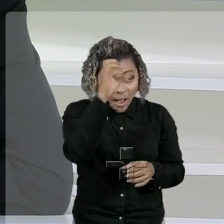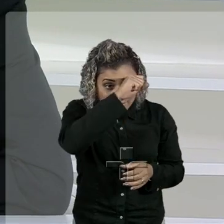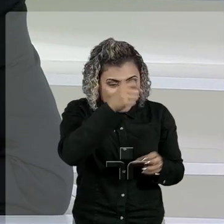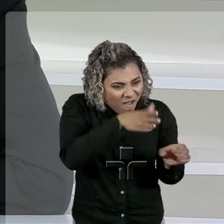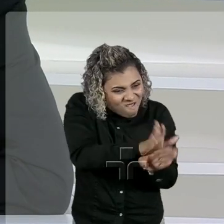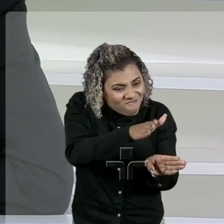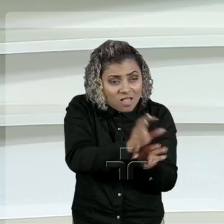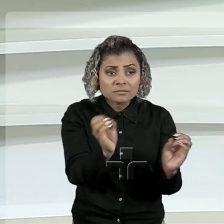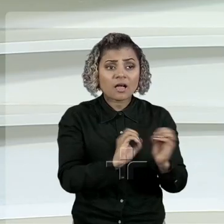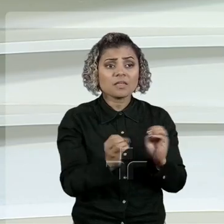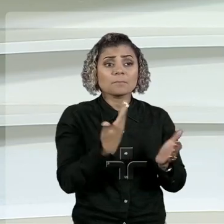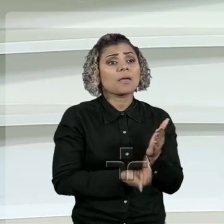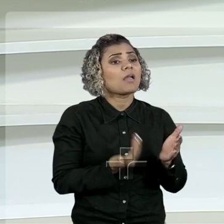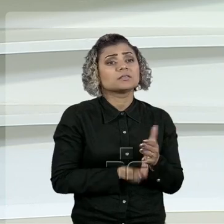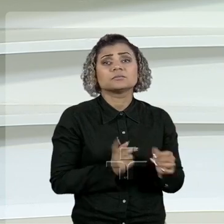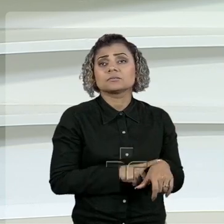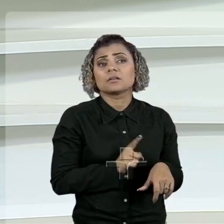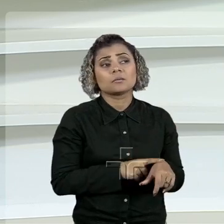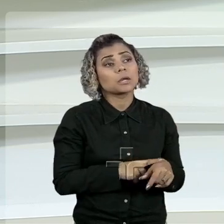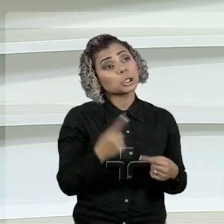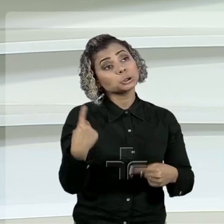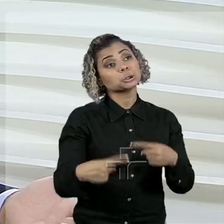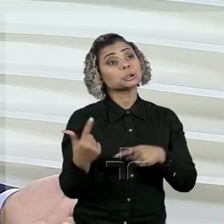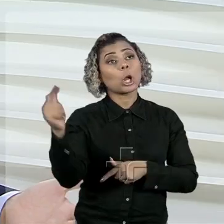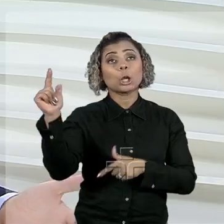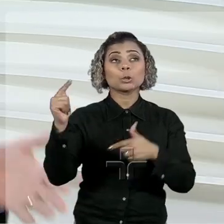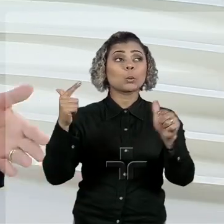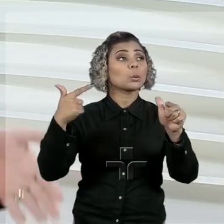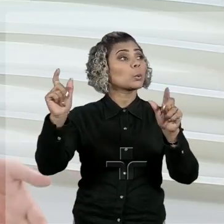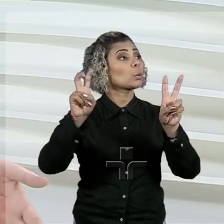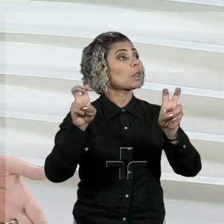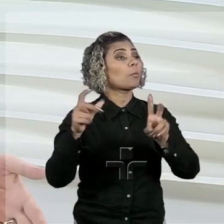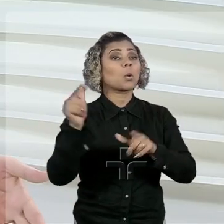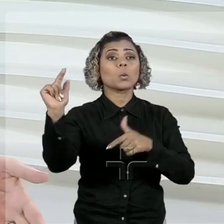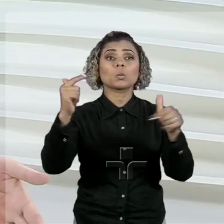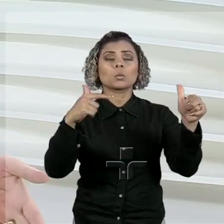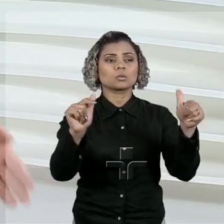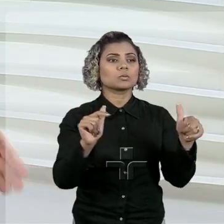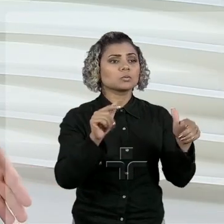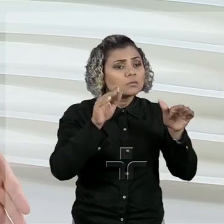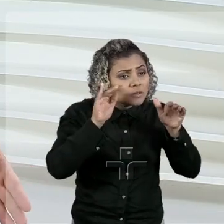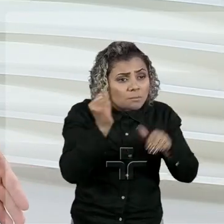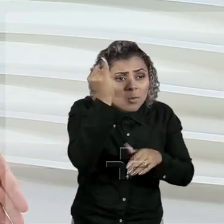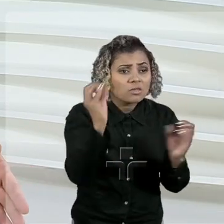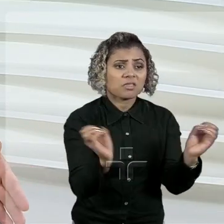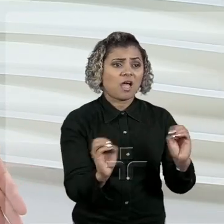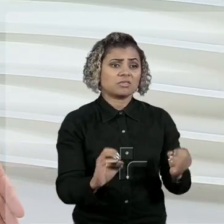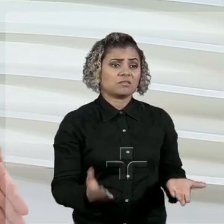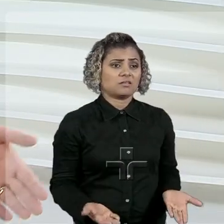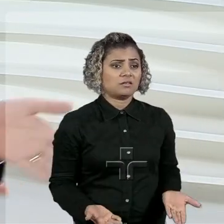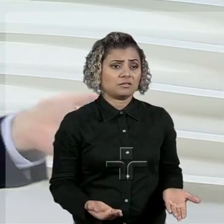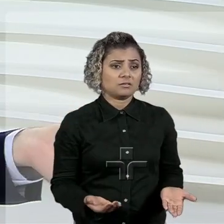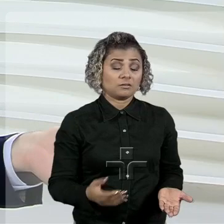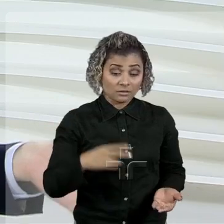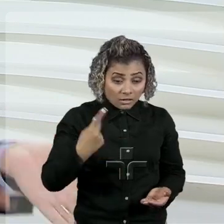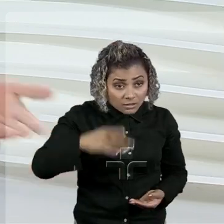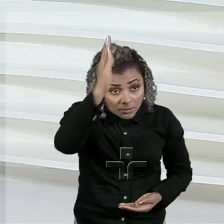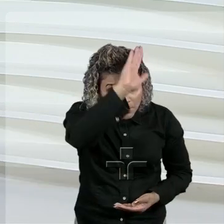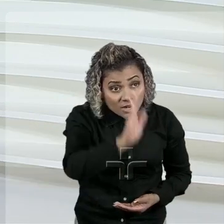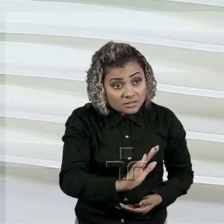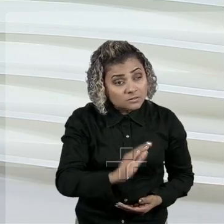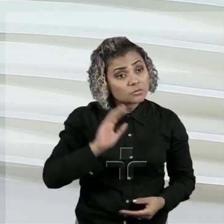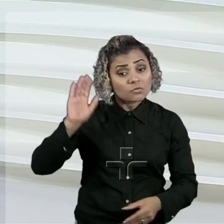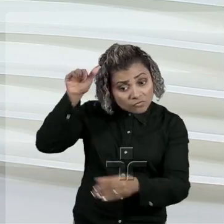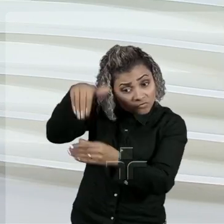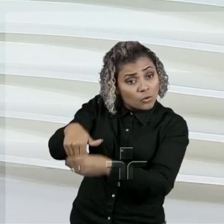aula e aí a gente fica discutindo outras coisas que não são o central. Ora, o nosso país, inclusive, elegeu